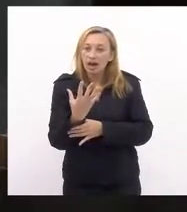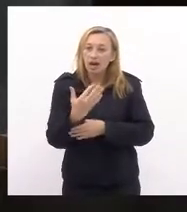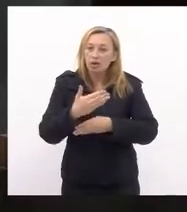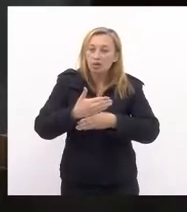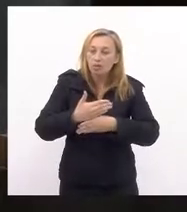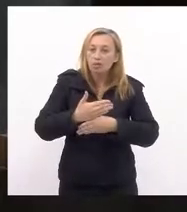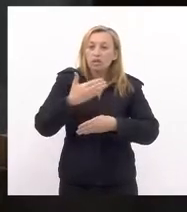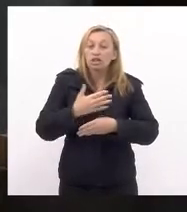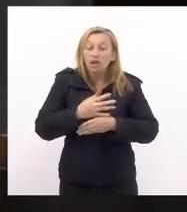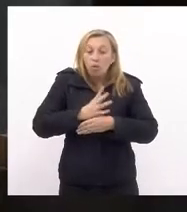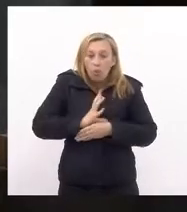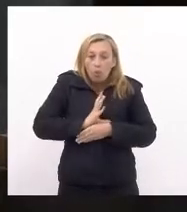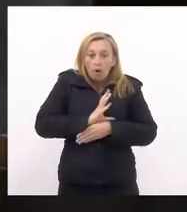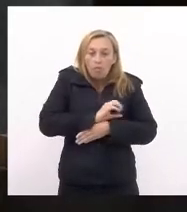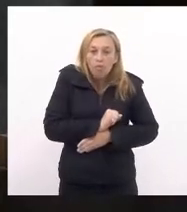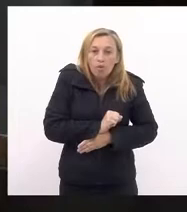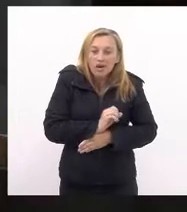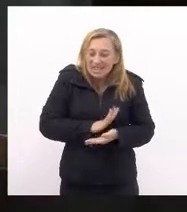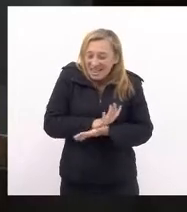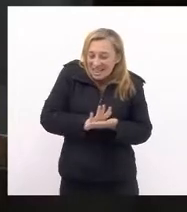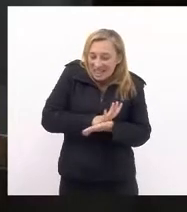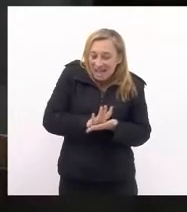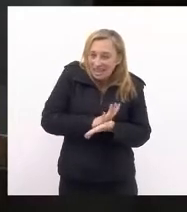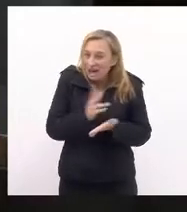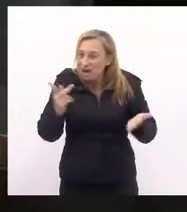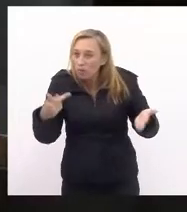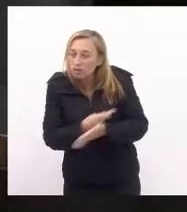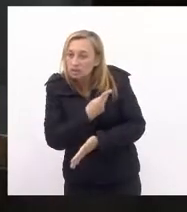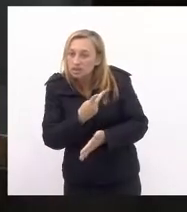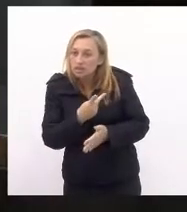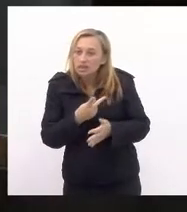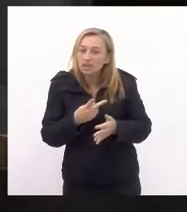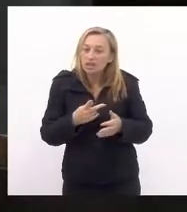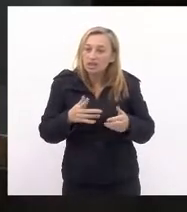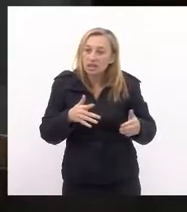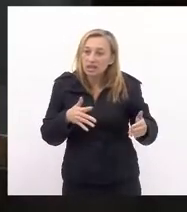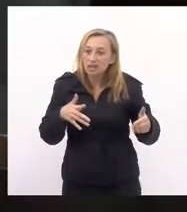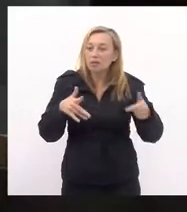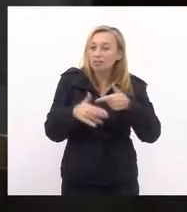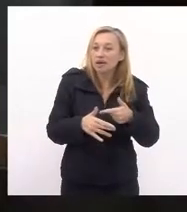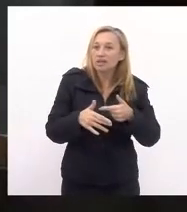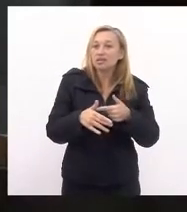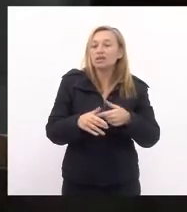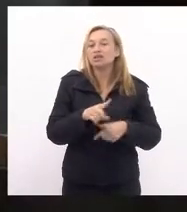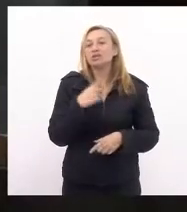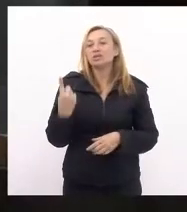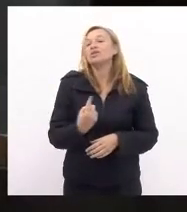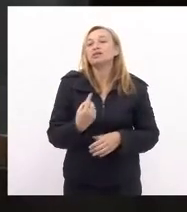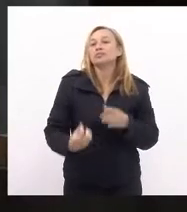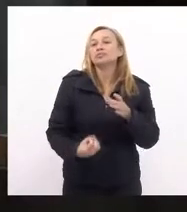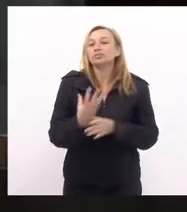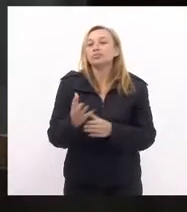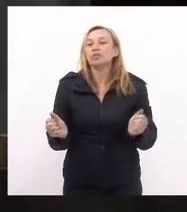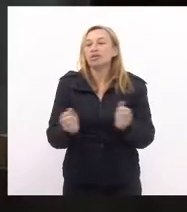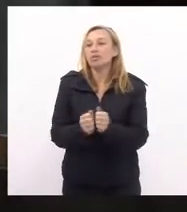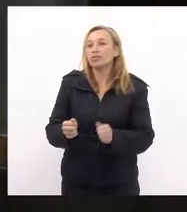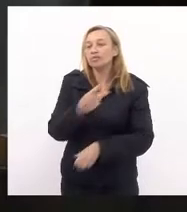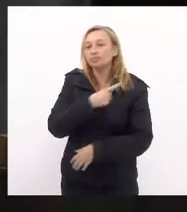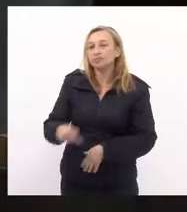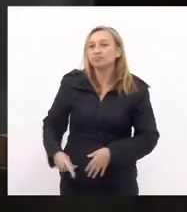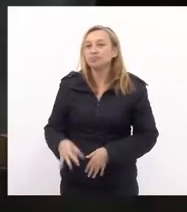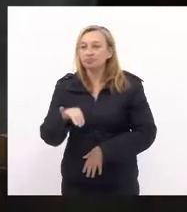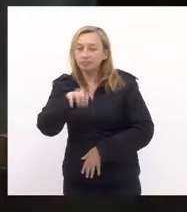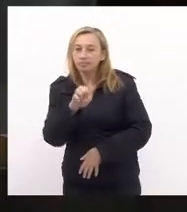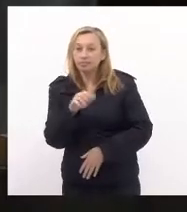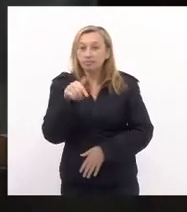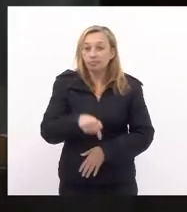chama amor, para que nada aconteça que nos atrapalhe. Nós estamos lançando, junto com a presidente Elizabeth, agora